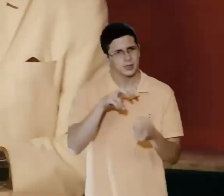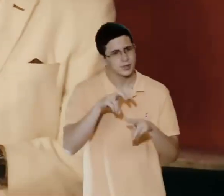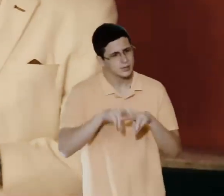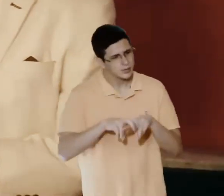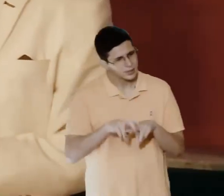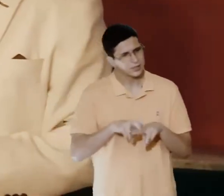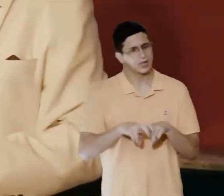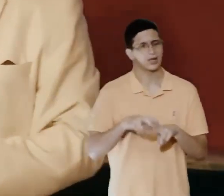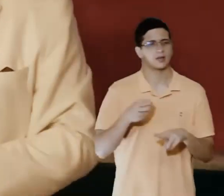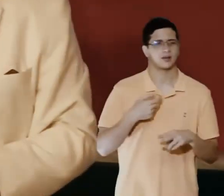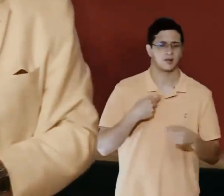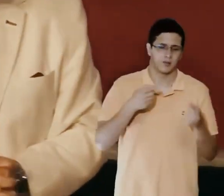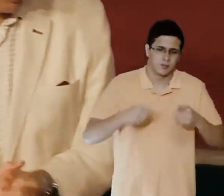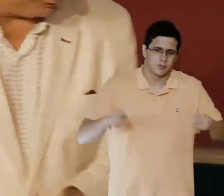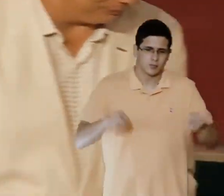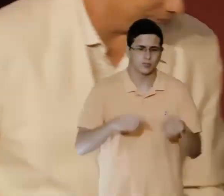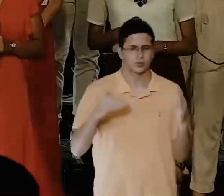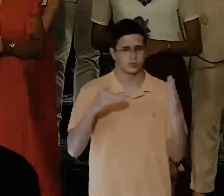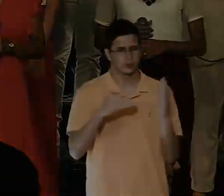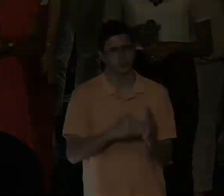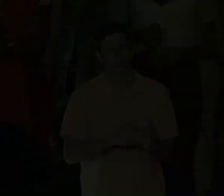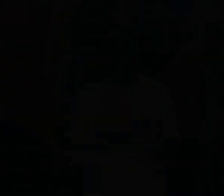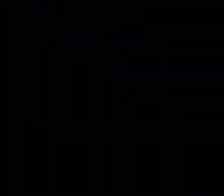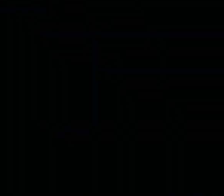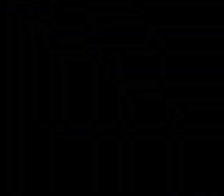cantado com a música última do coral. Vamos louvar ao Senhor.